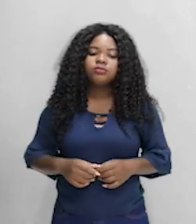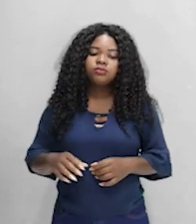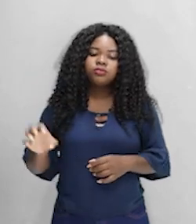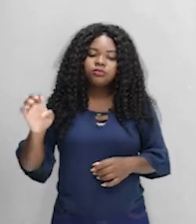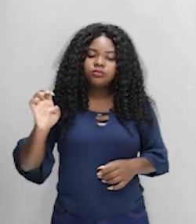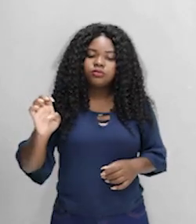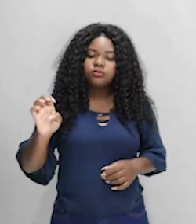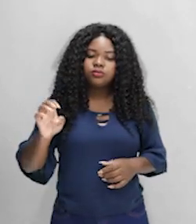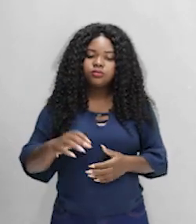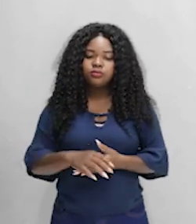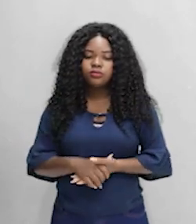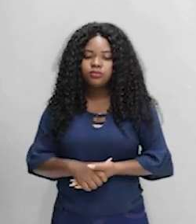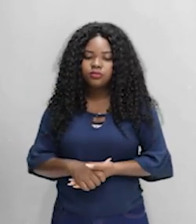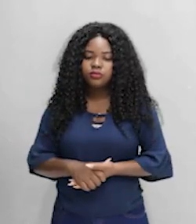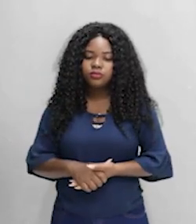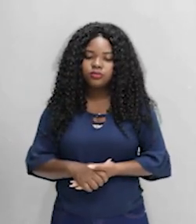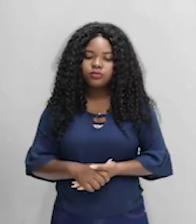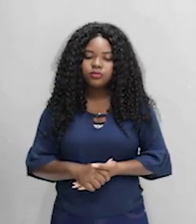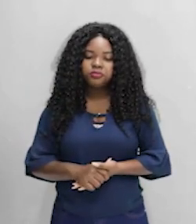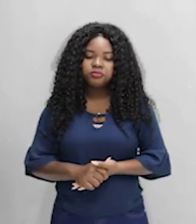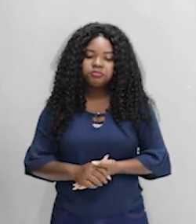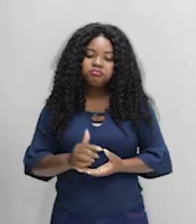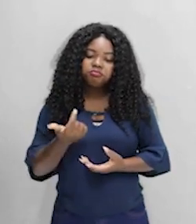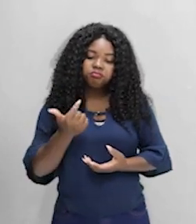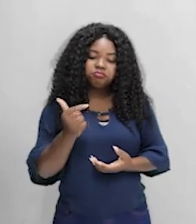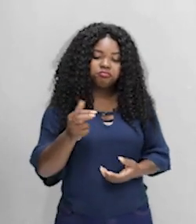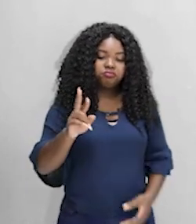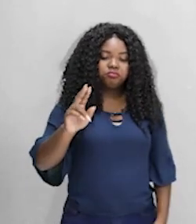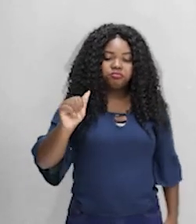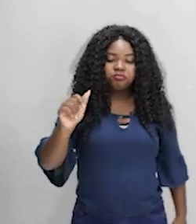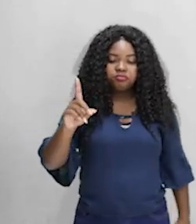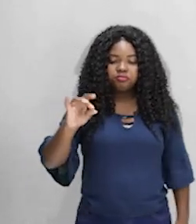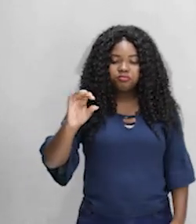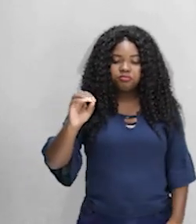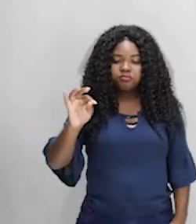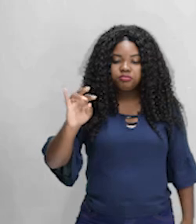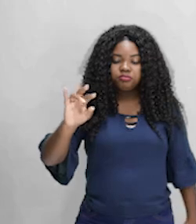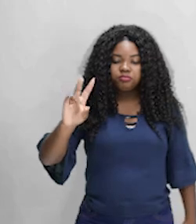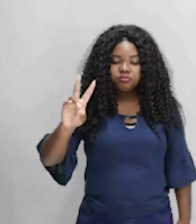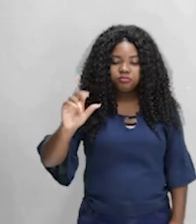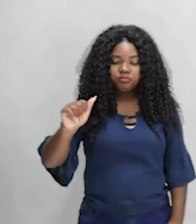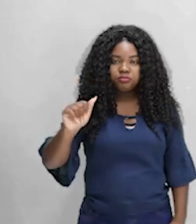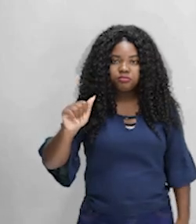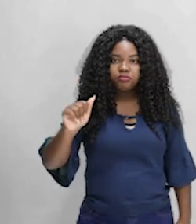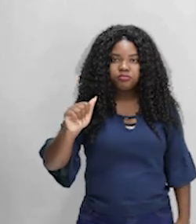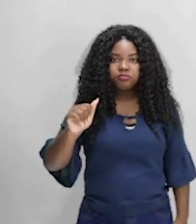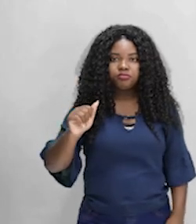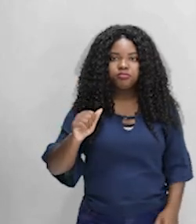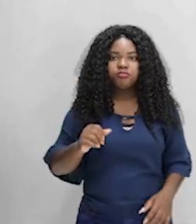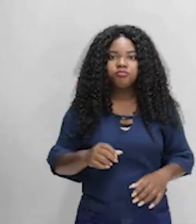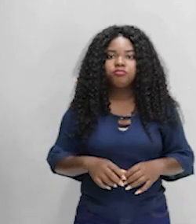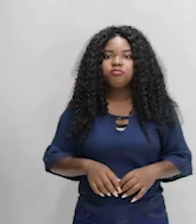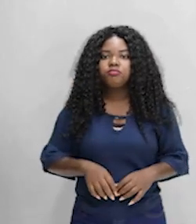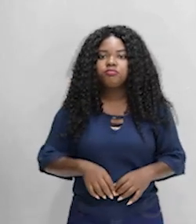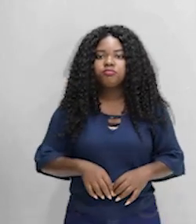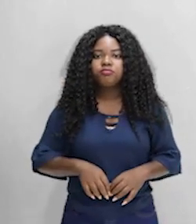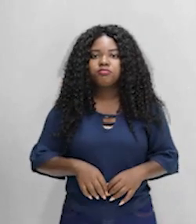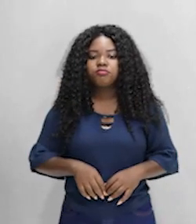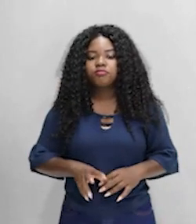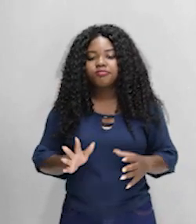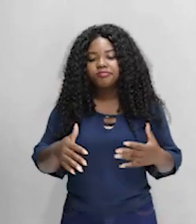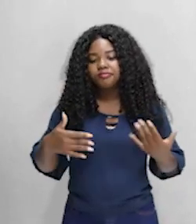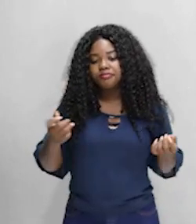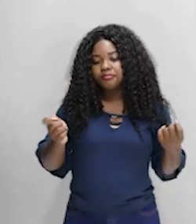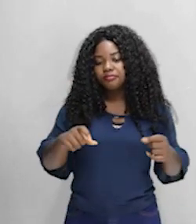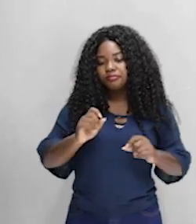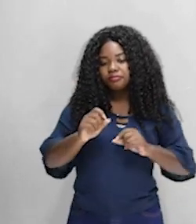E, radioativa na fonte. Também não há nenhuma informação dizendo que nós temos substâncias radioativas. Então, eu só